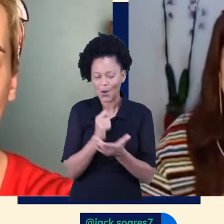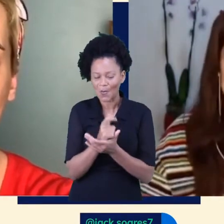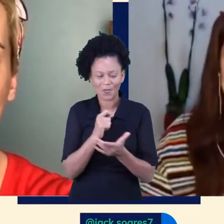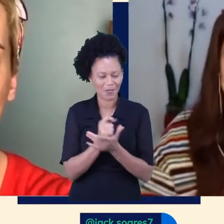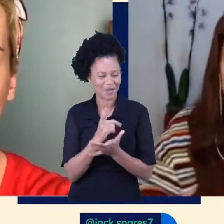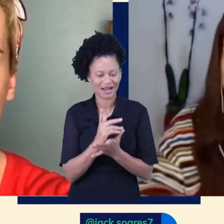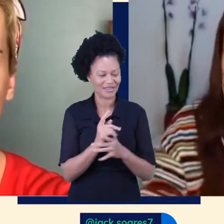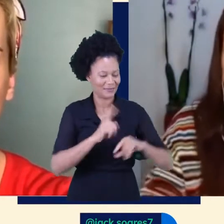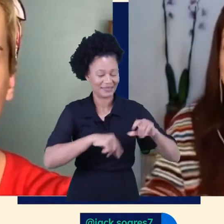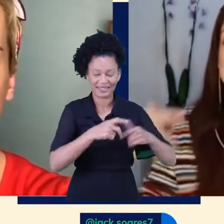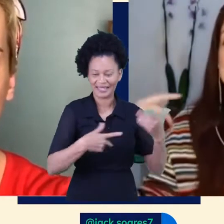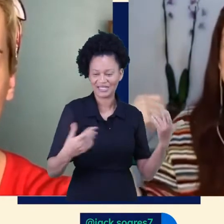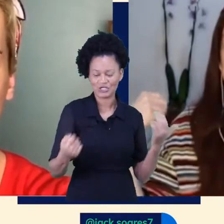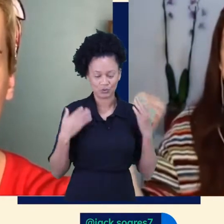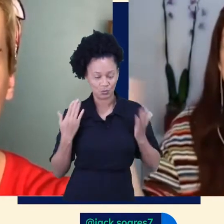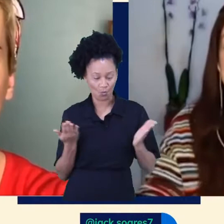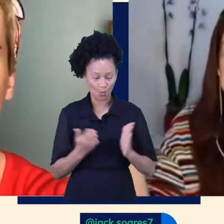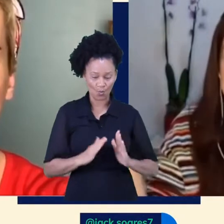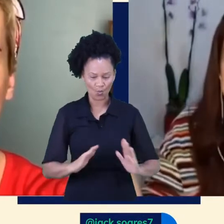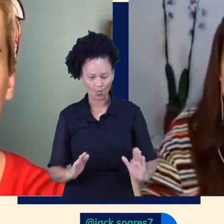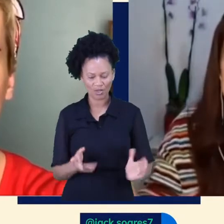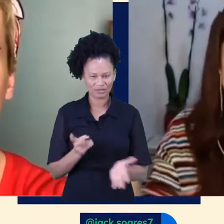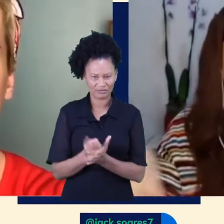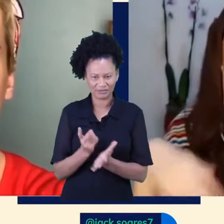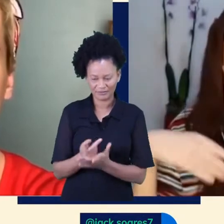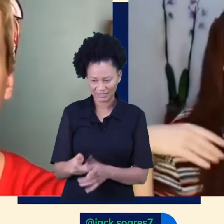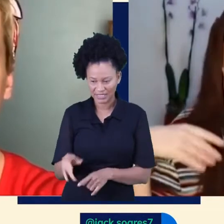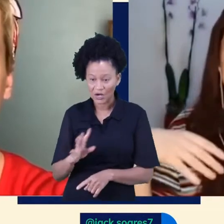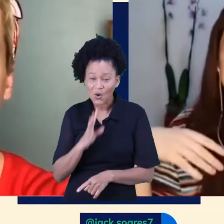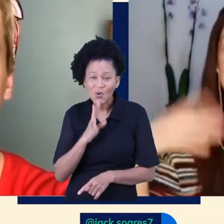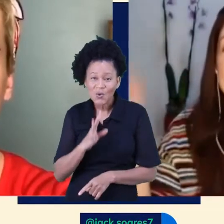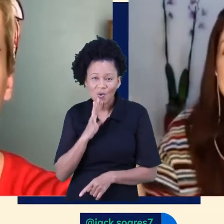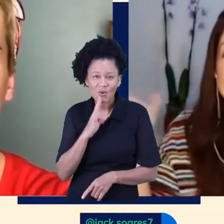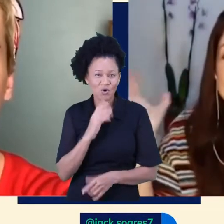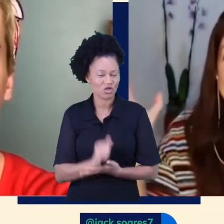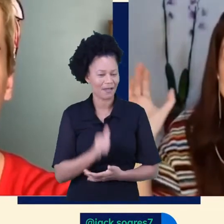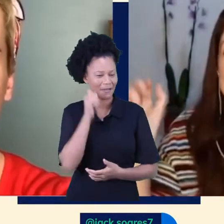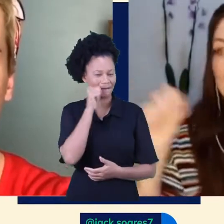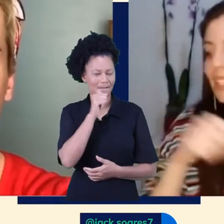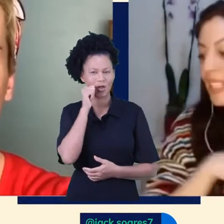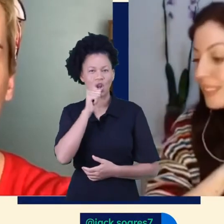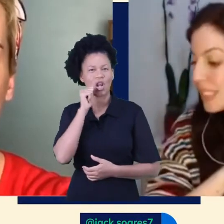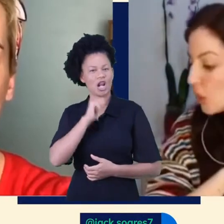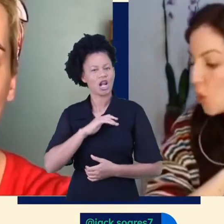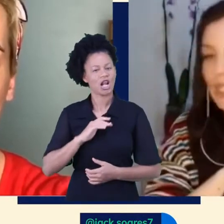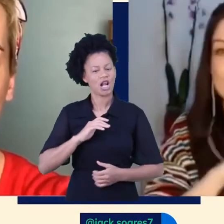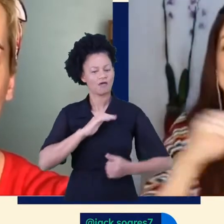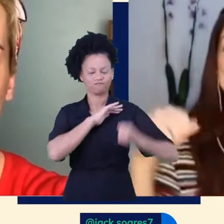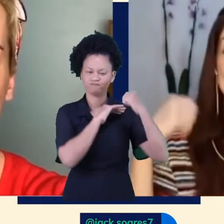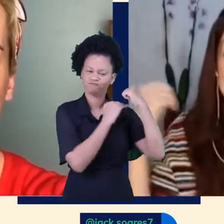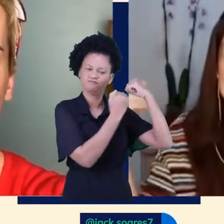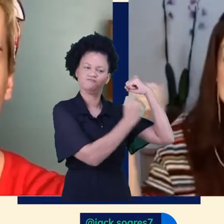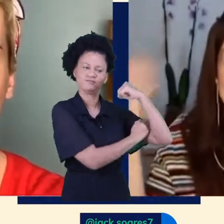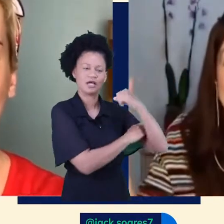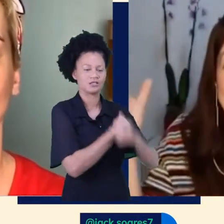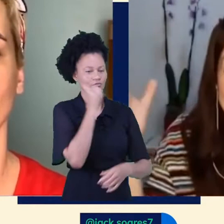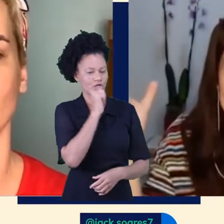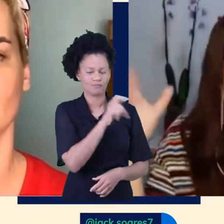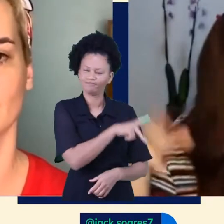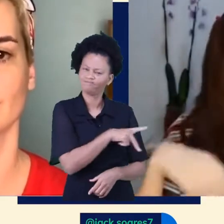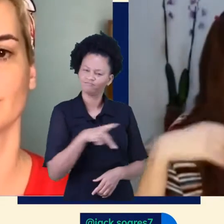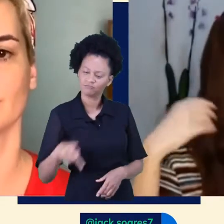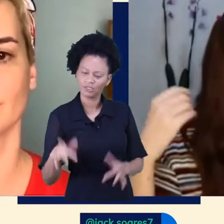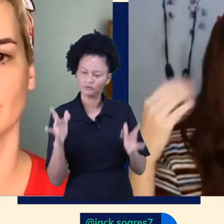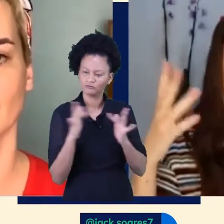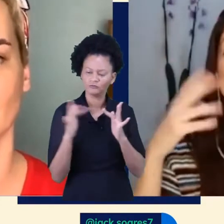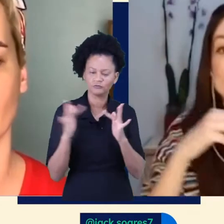está lendo? Ela está conhecendo as mulheres feministas, as mulheres presidentas, ela está entrando em contato com as mulheres negras